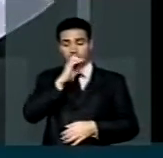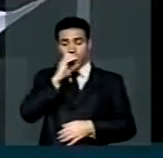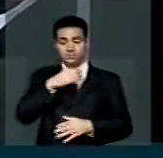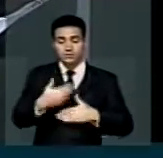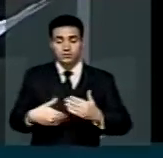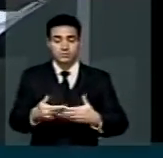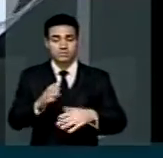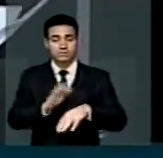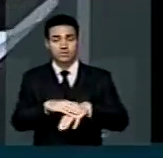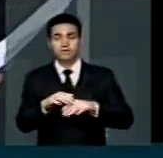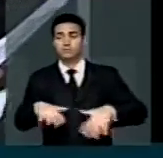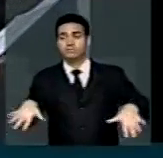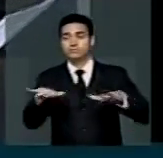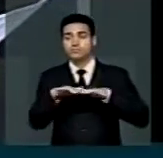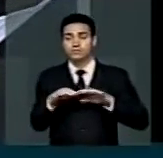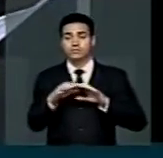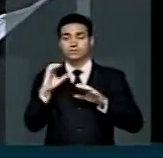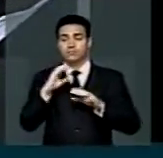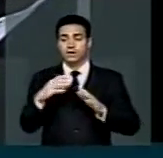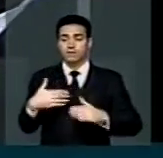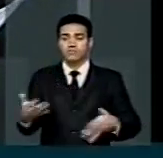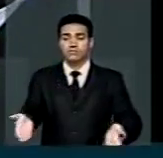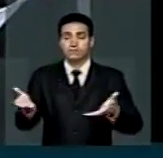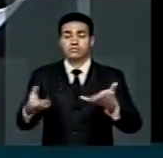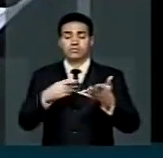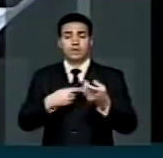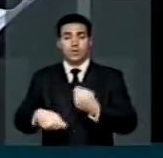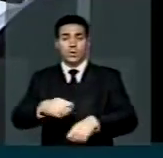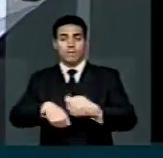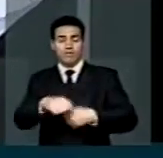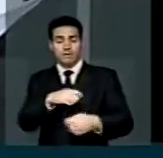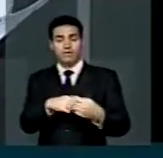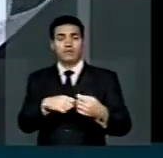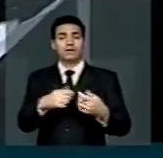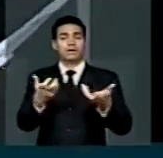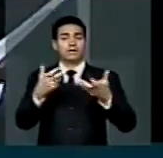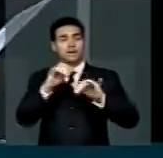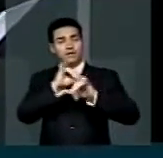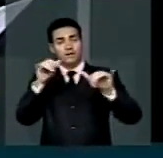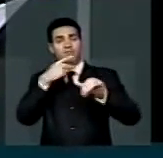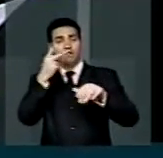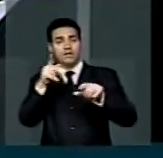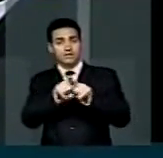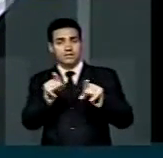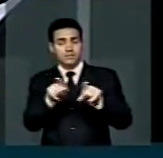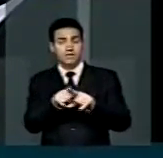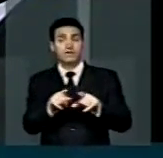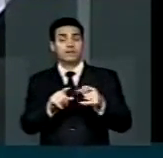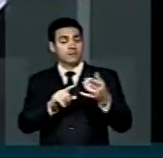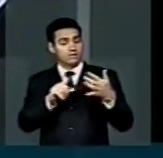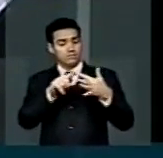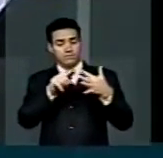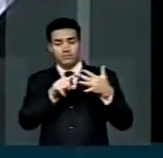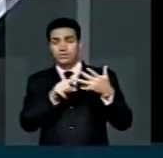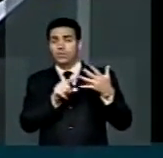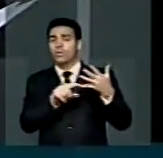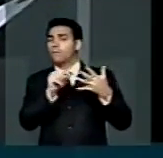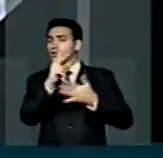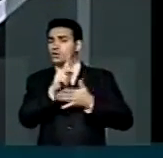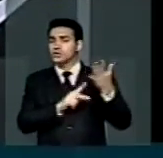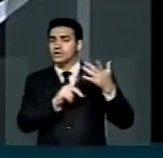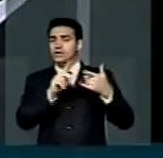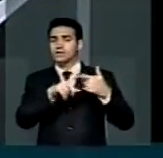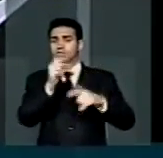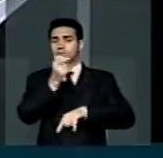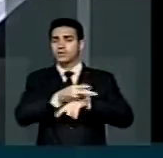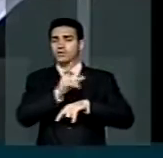acelerarmos o dinamismo da nossa economia. Nós queremos também registrar os grandes projetos, como